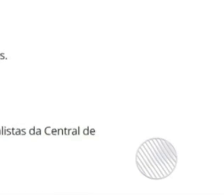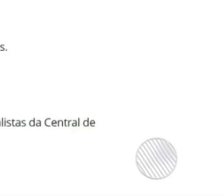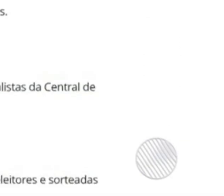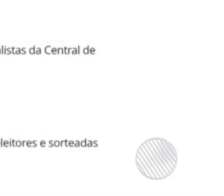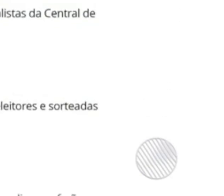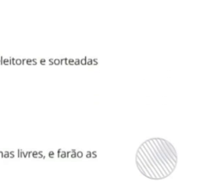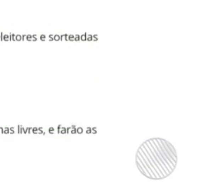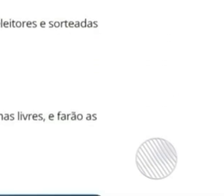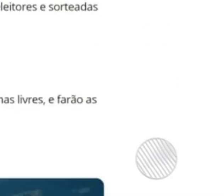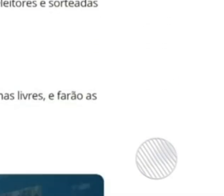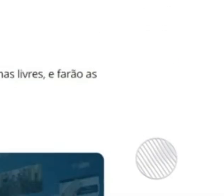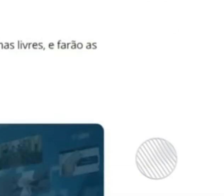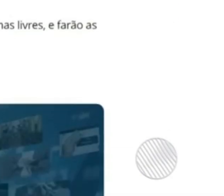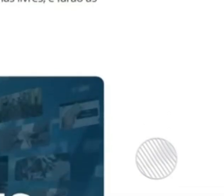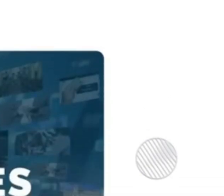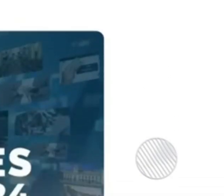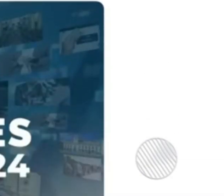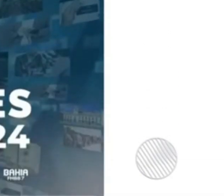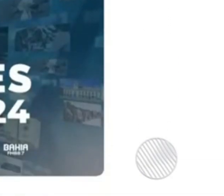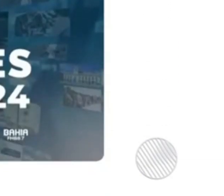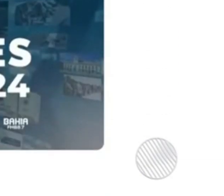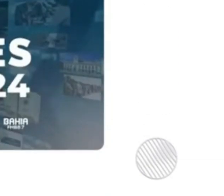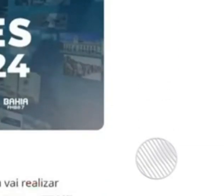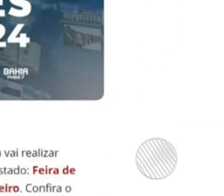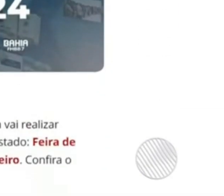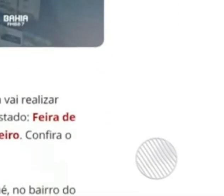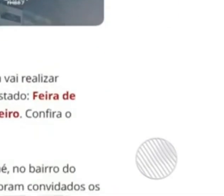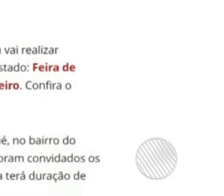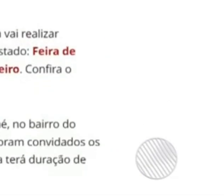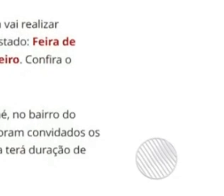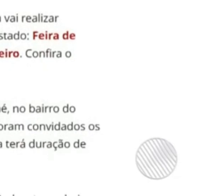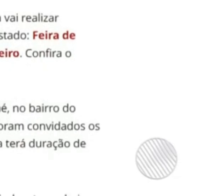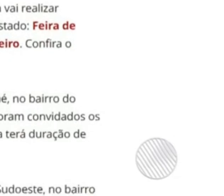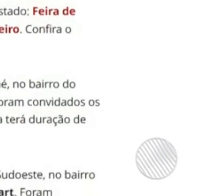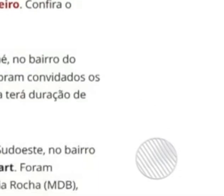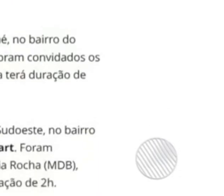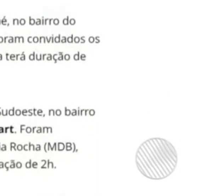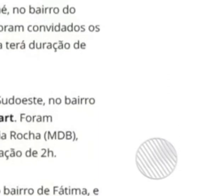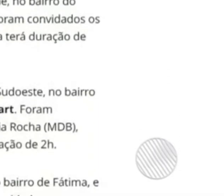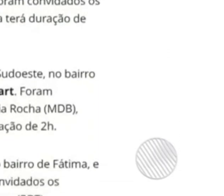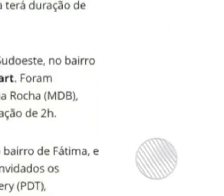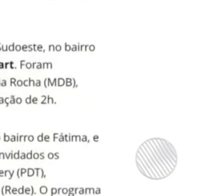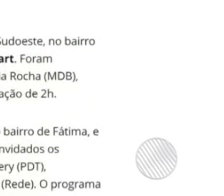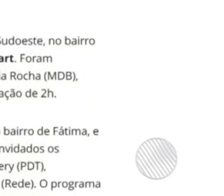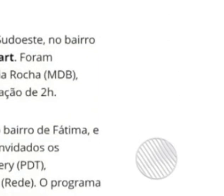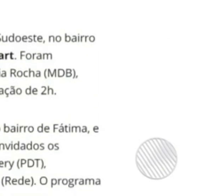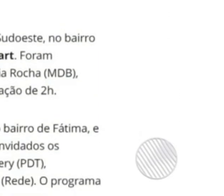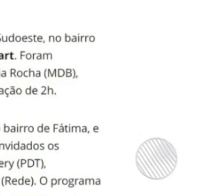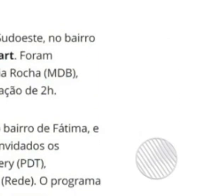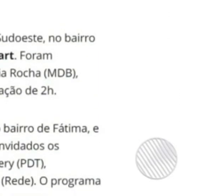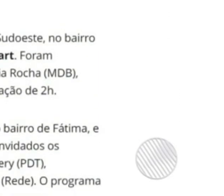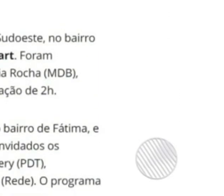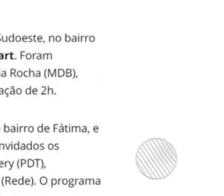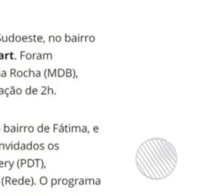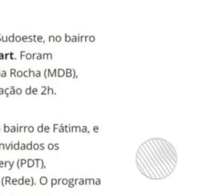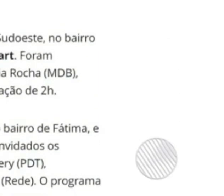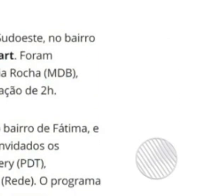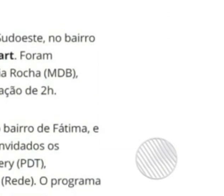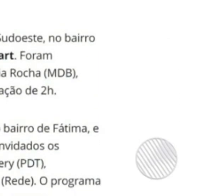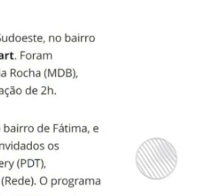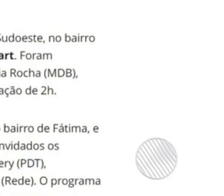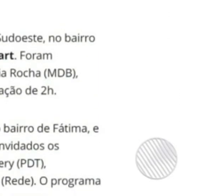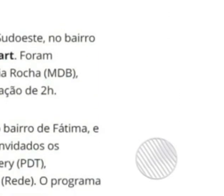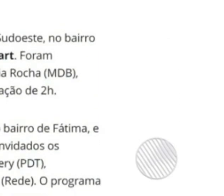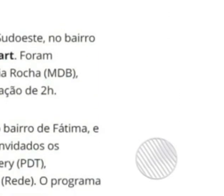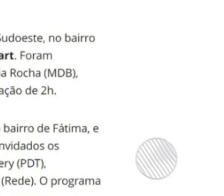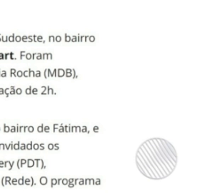de Santana, nossa Princesa do Sertão. Aqui tem as regras do debate, tudo explicadinho. E a nossa parte de feira é essa daqui. O debate